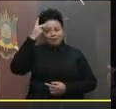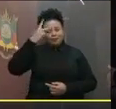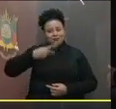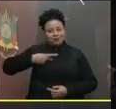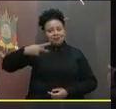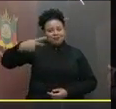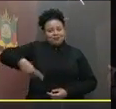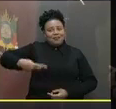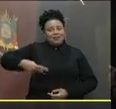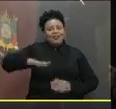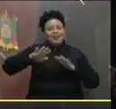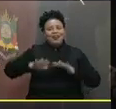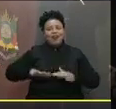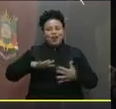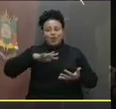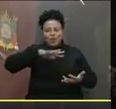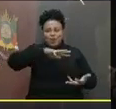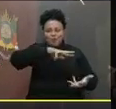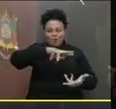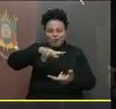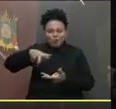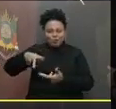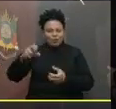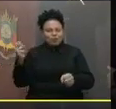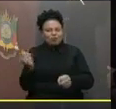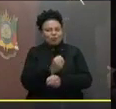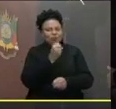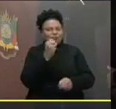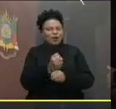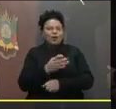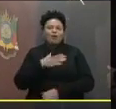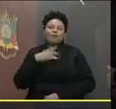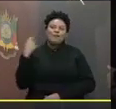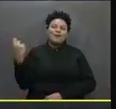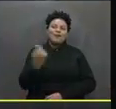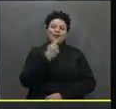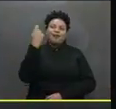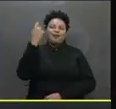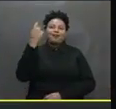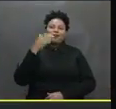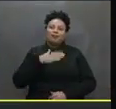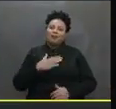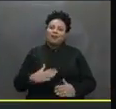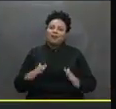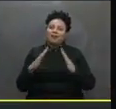ficar o mundo que eu construí, o meu Rio Grande, o meu lar.